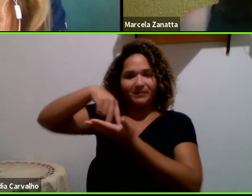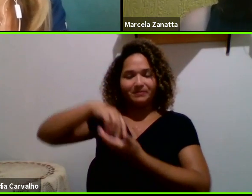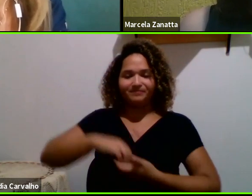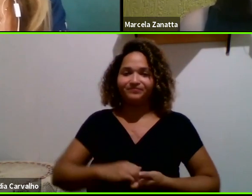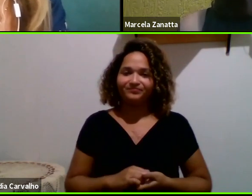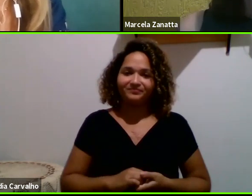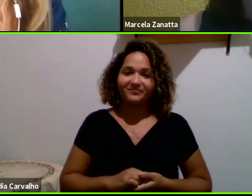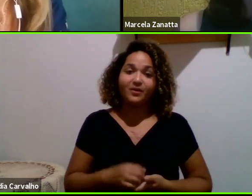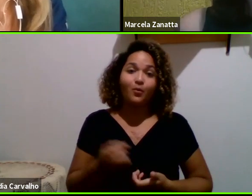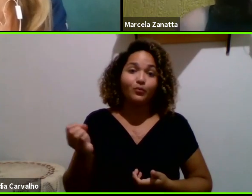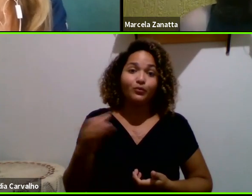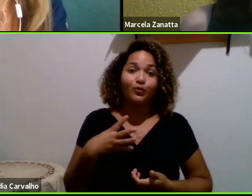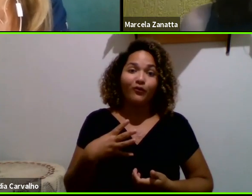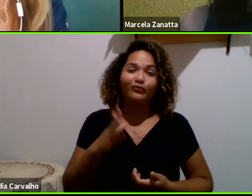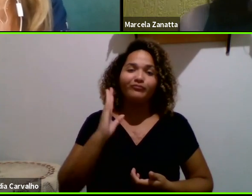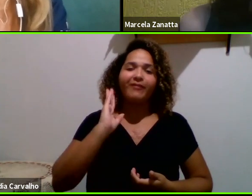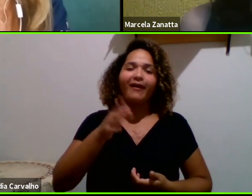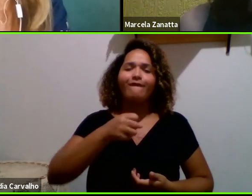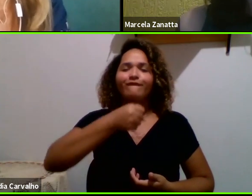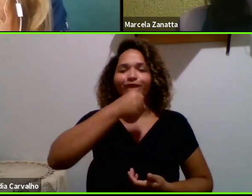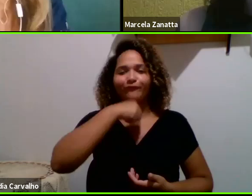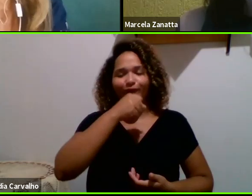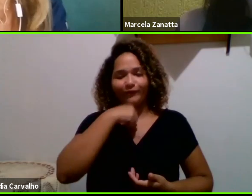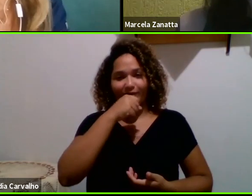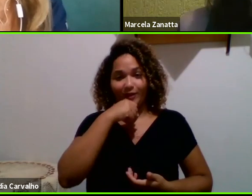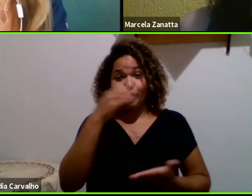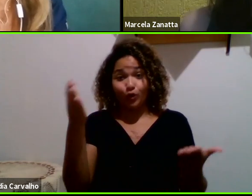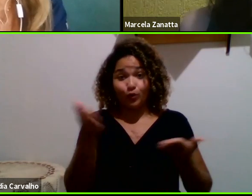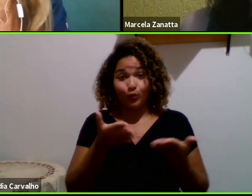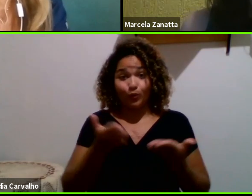mais antigo que existe, né, Carol?